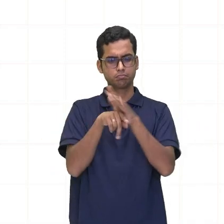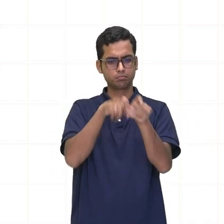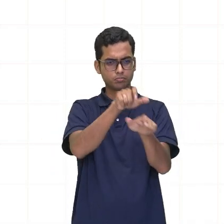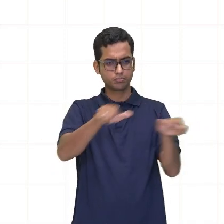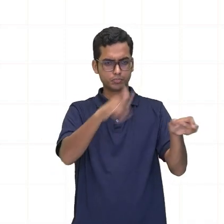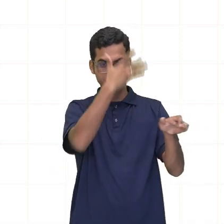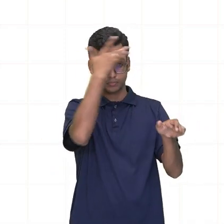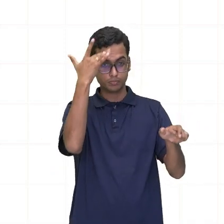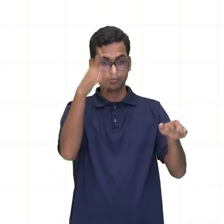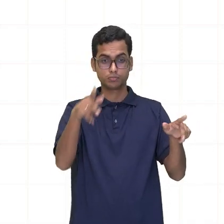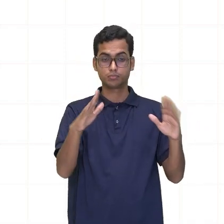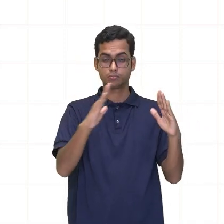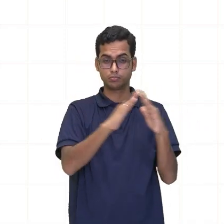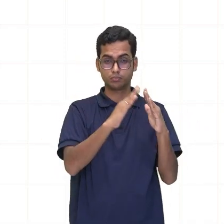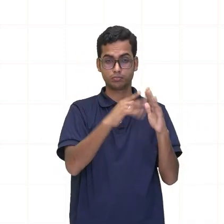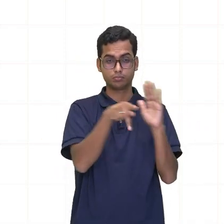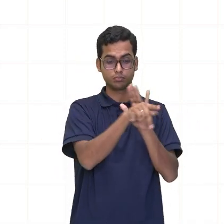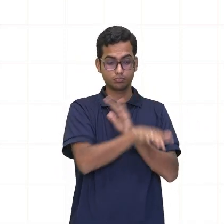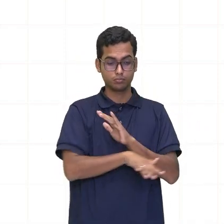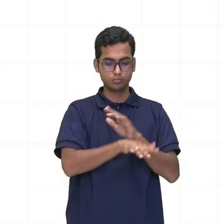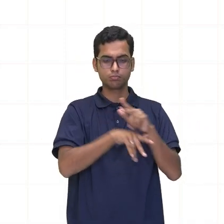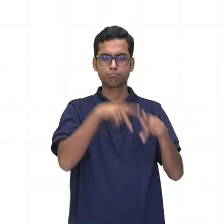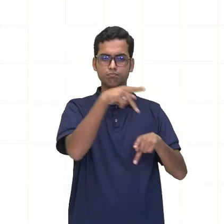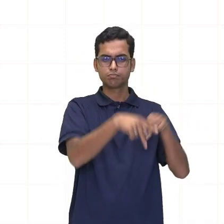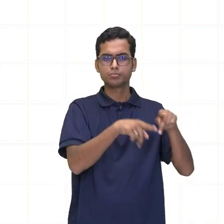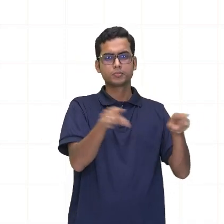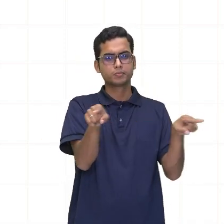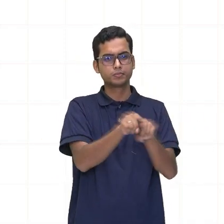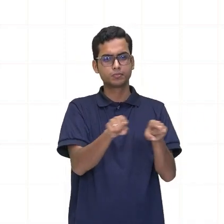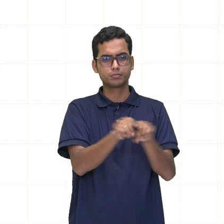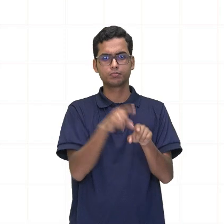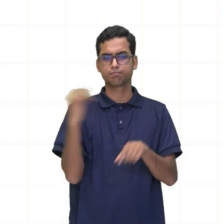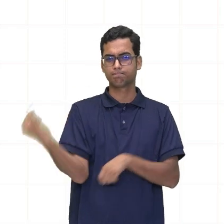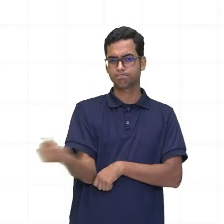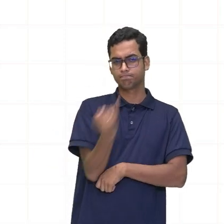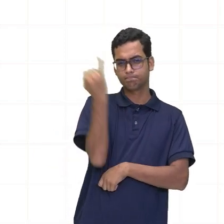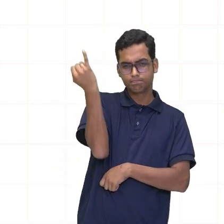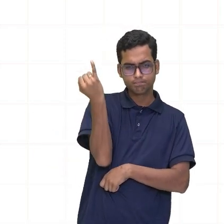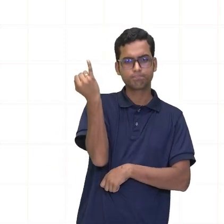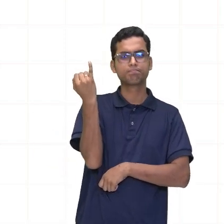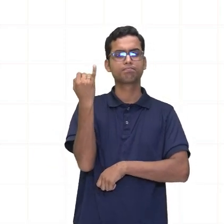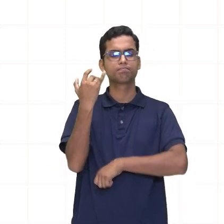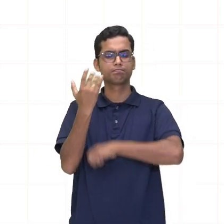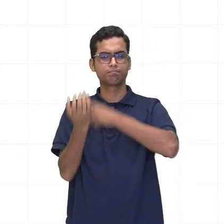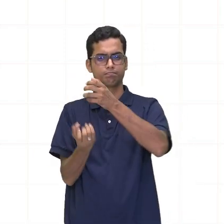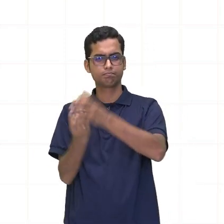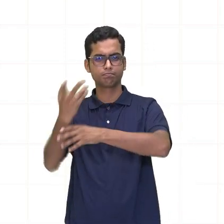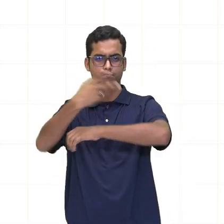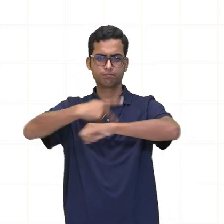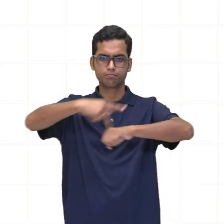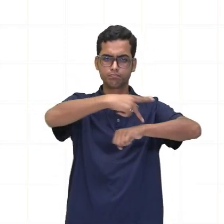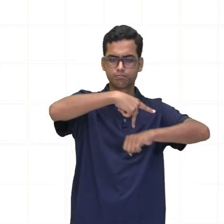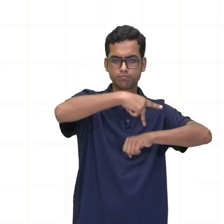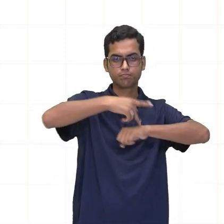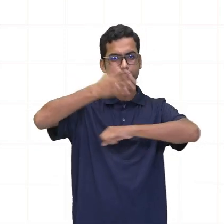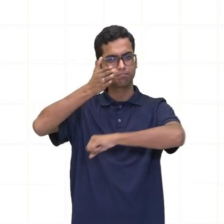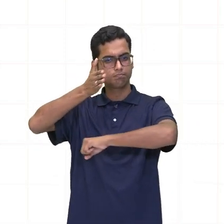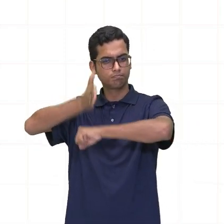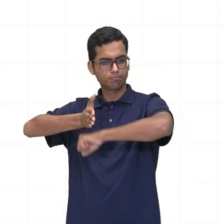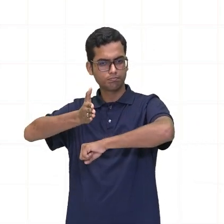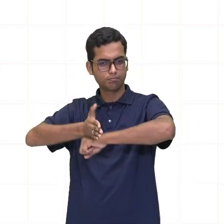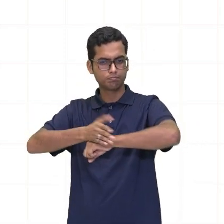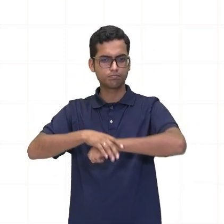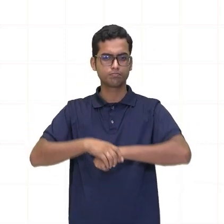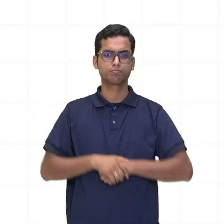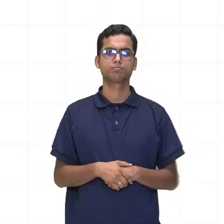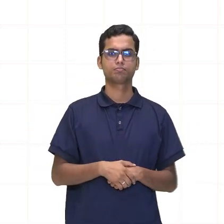foi fundamental para a consolidação desses estados nacionais modernos, uma vez